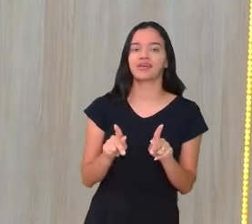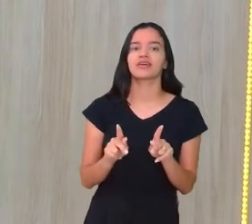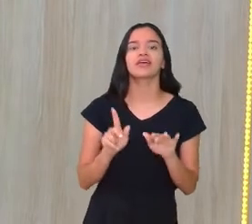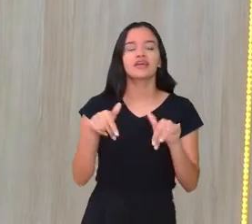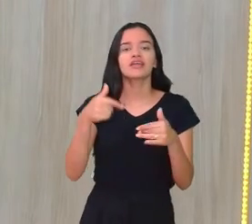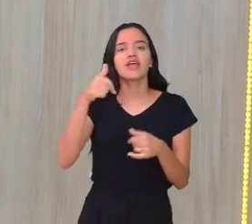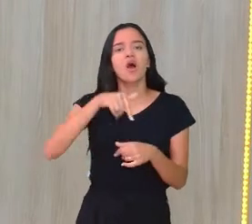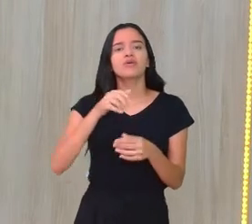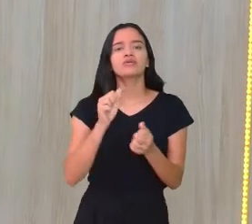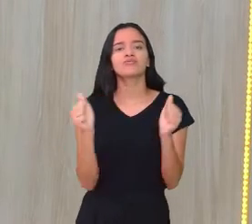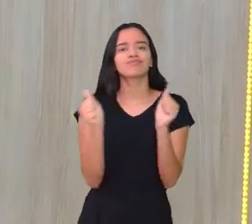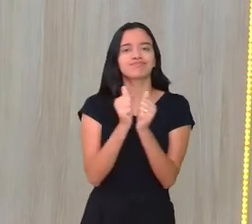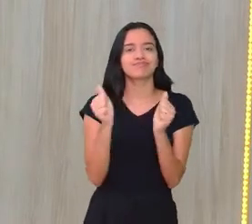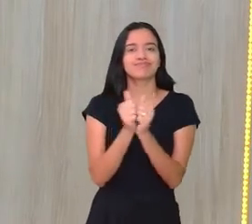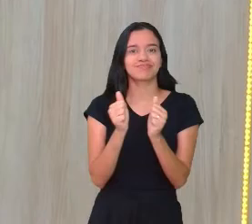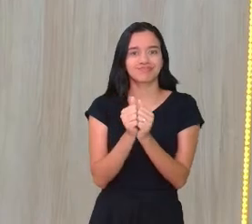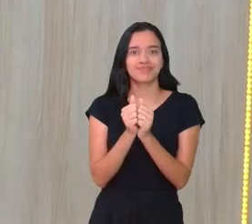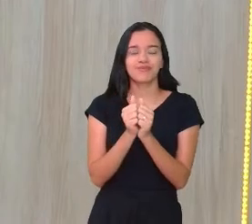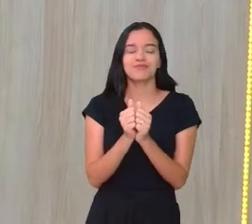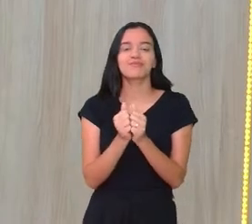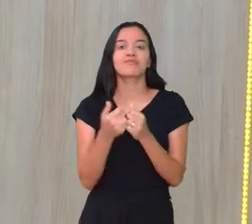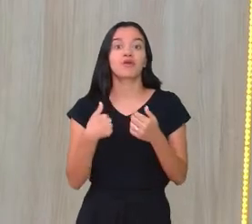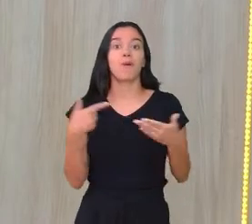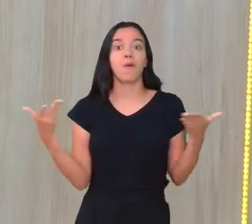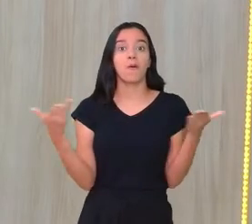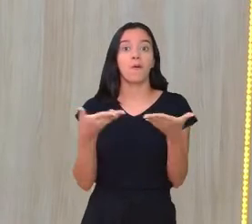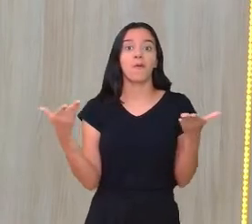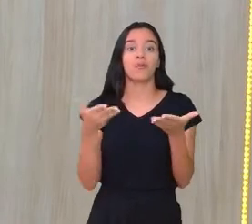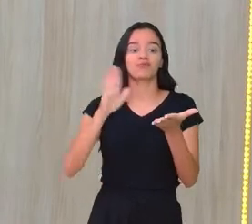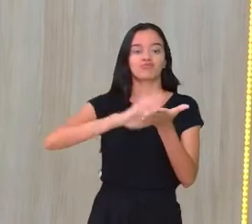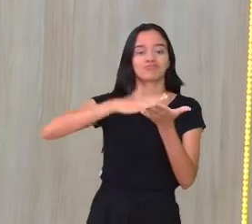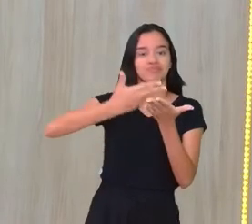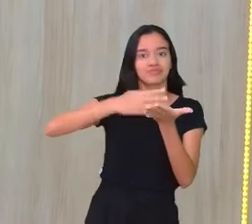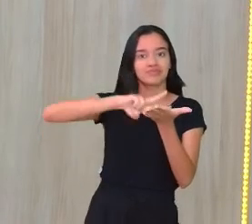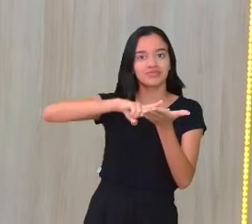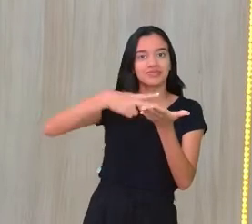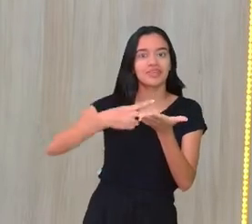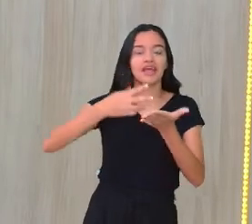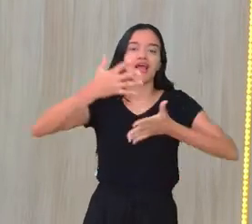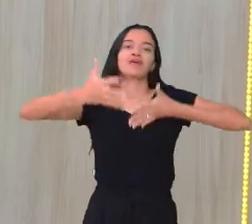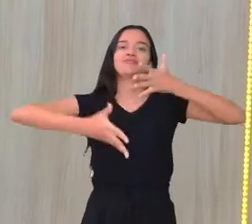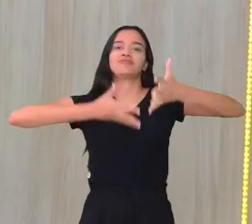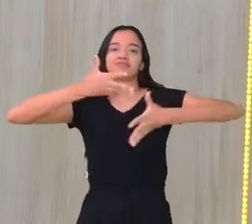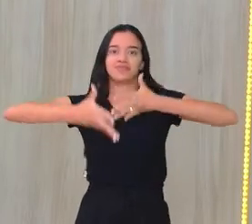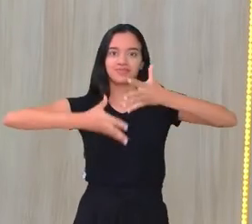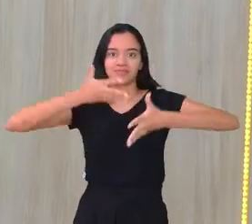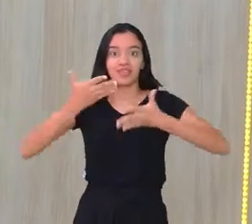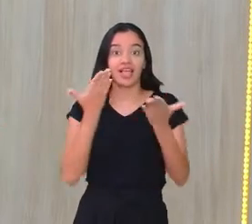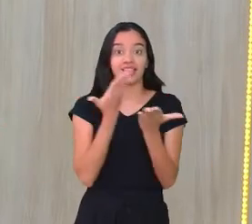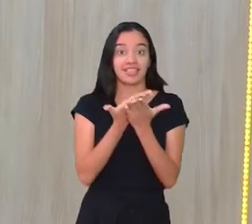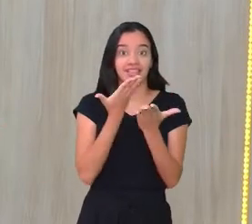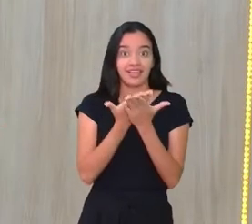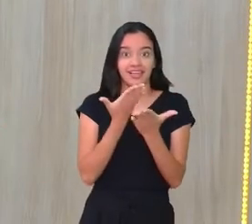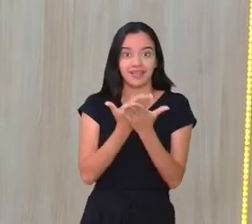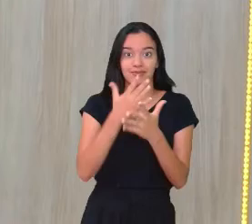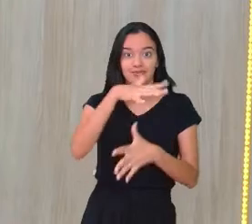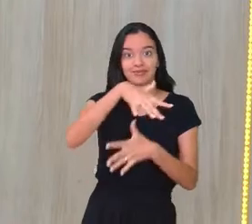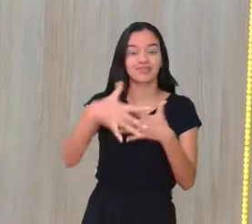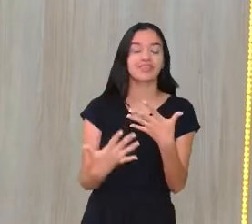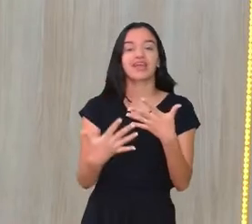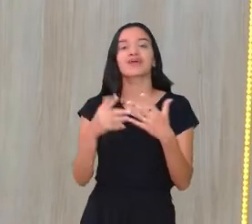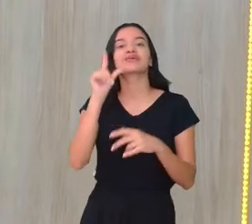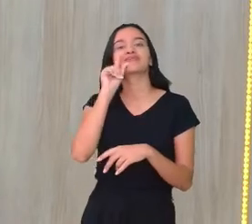quem está aqui comigo hoje fazendo a tradução, né, fazendo a interpretação da aula em Libras, é